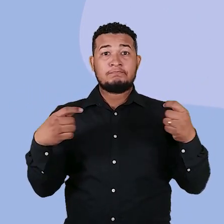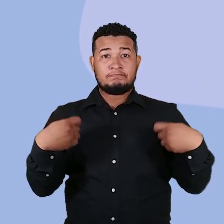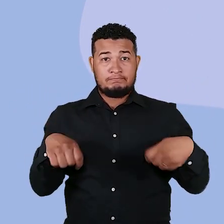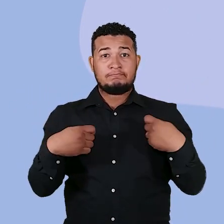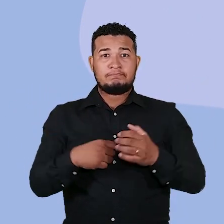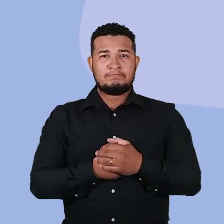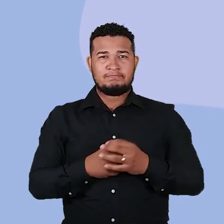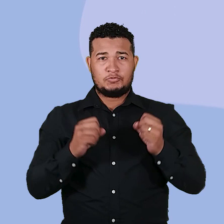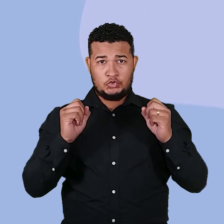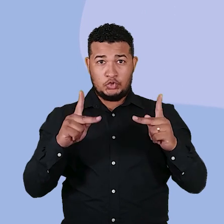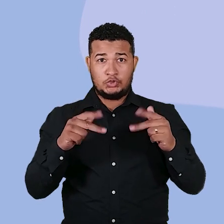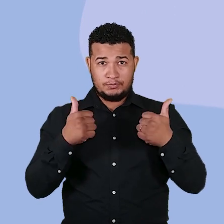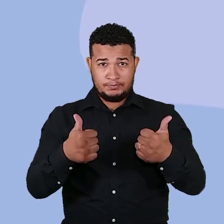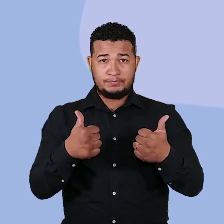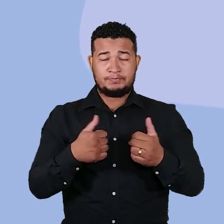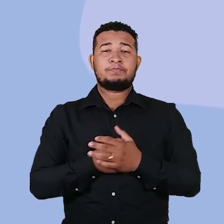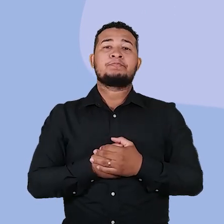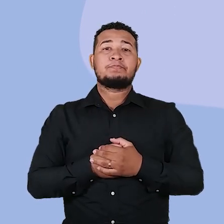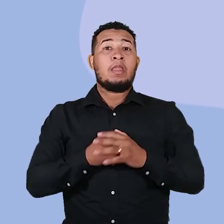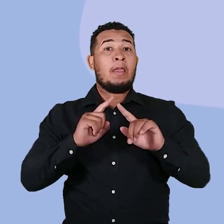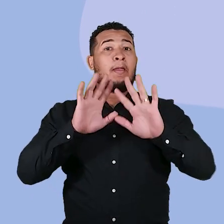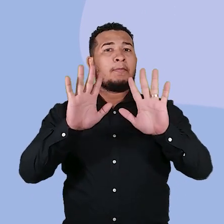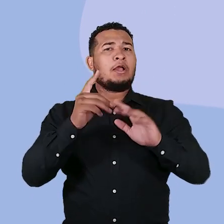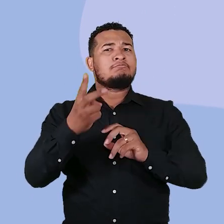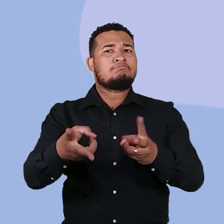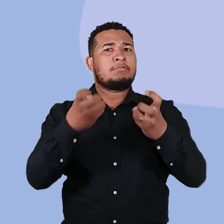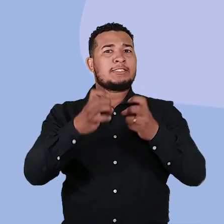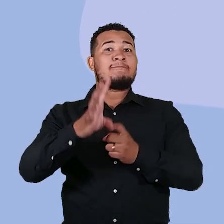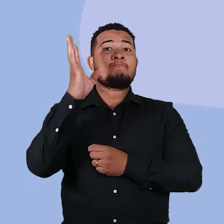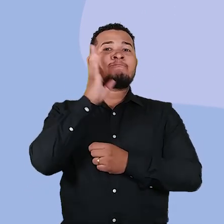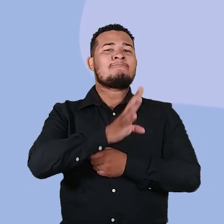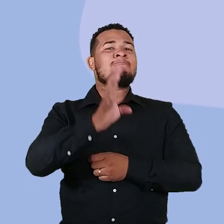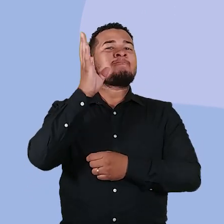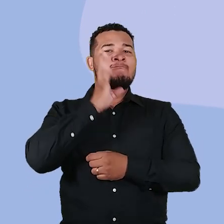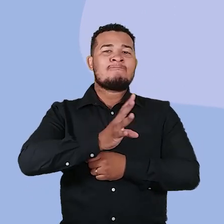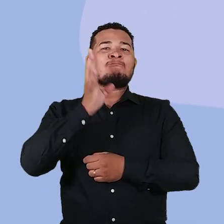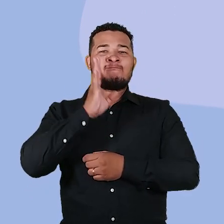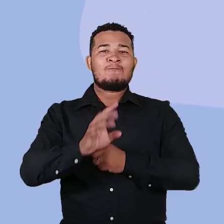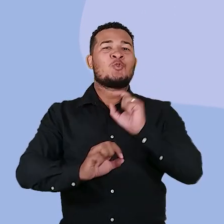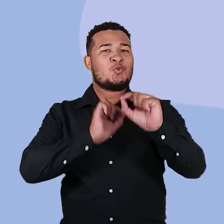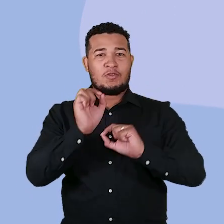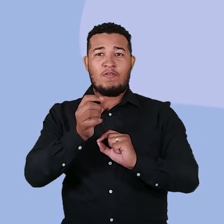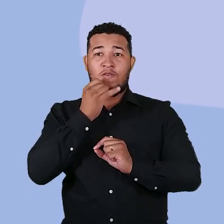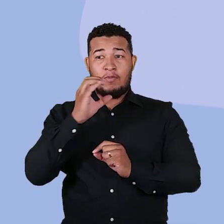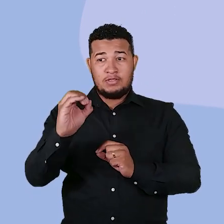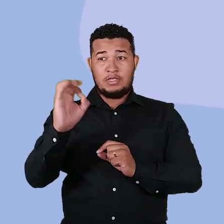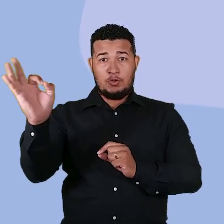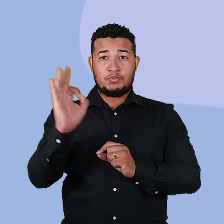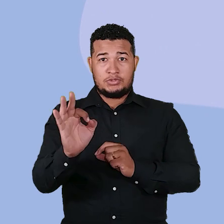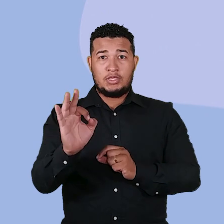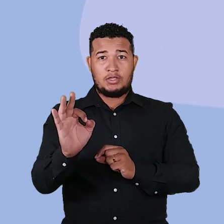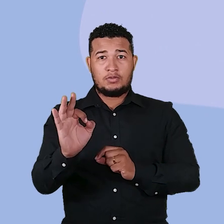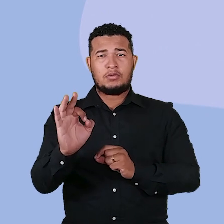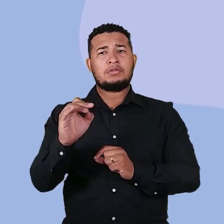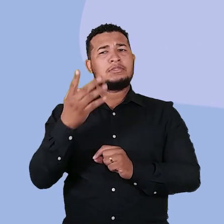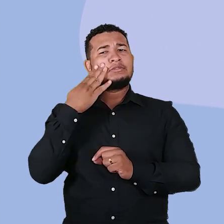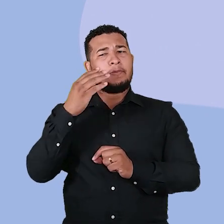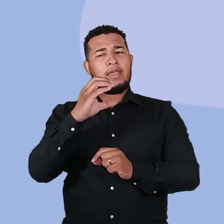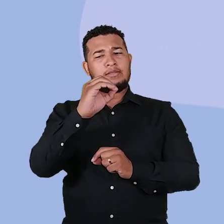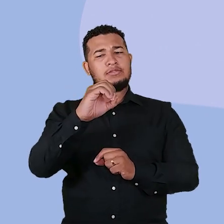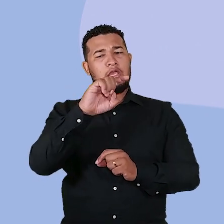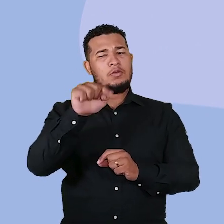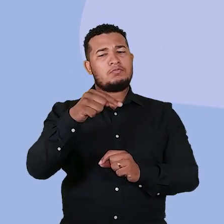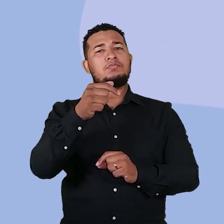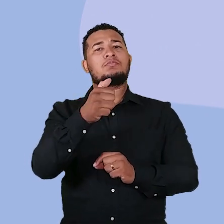sem incluindo 10 incluindo sem tudo bem até aí agora percebi uma coisa bacana demais 0110